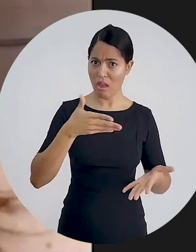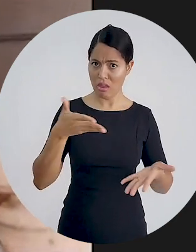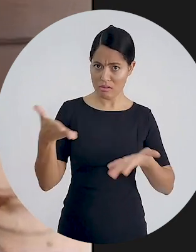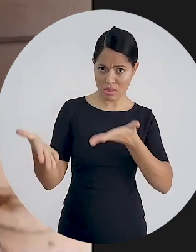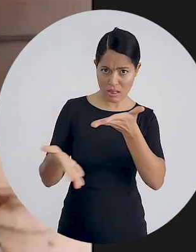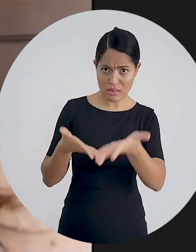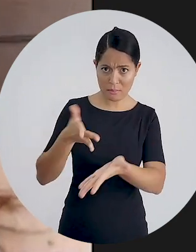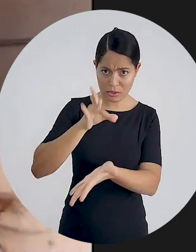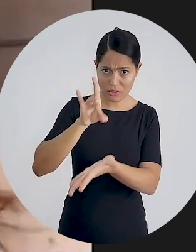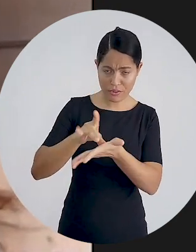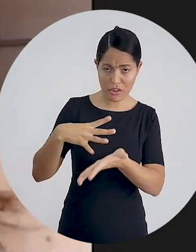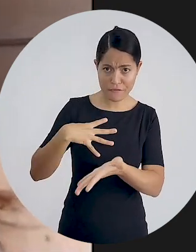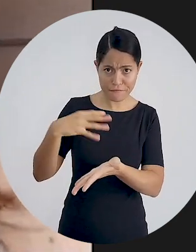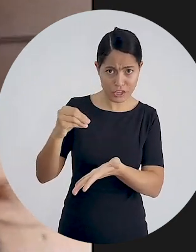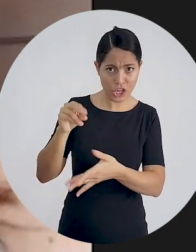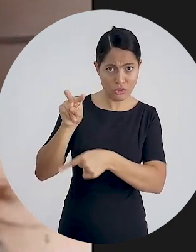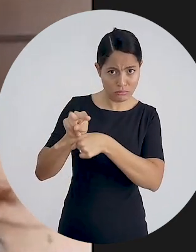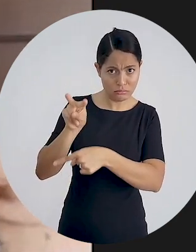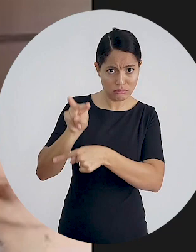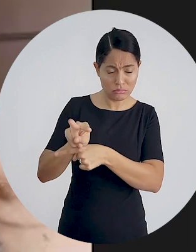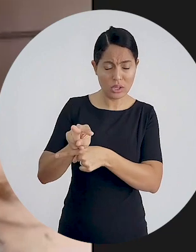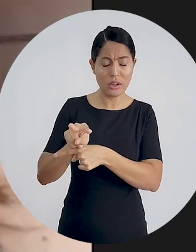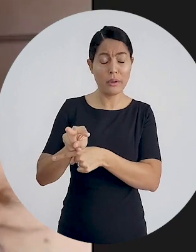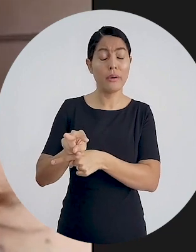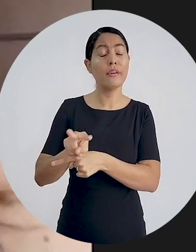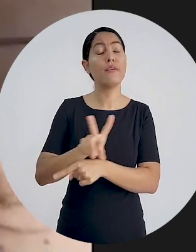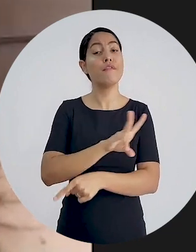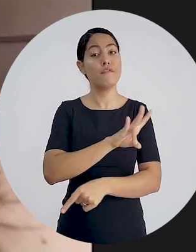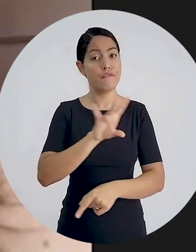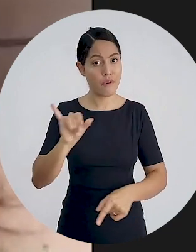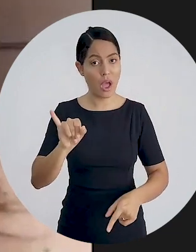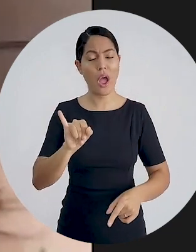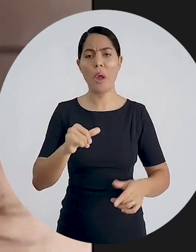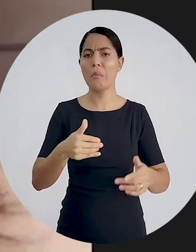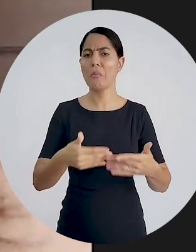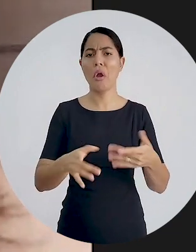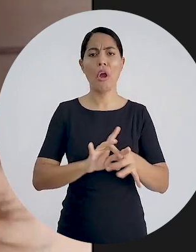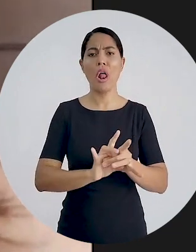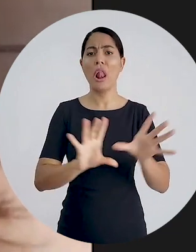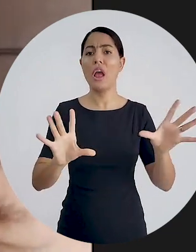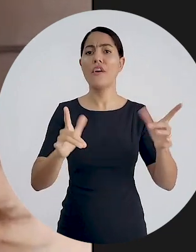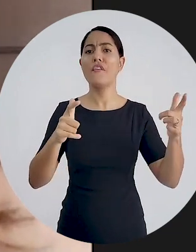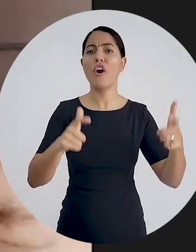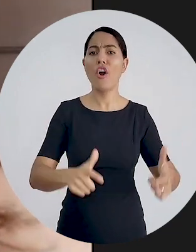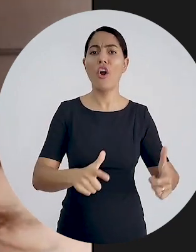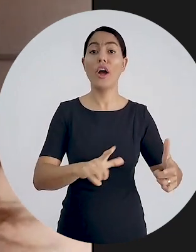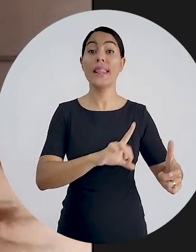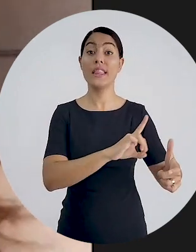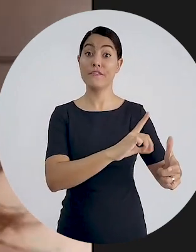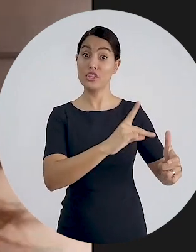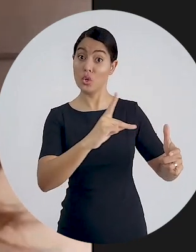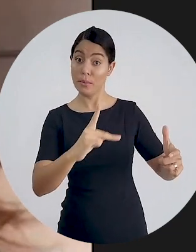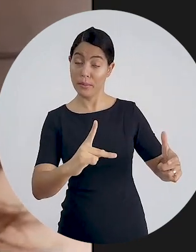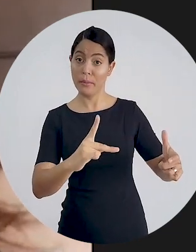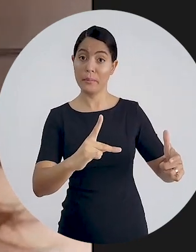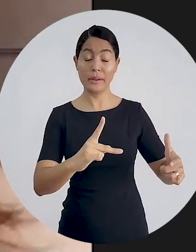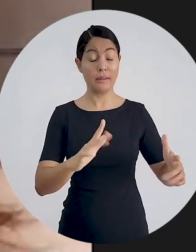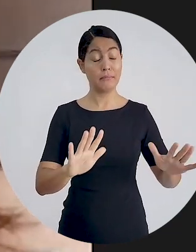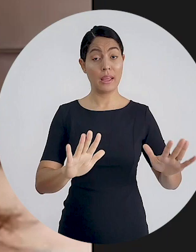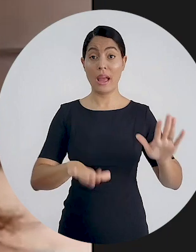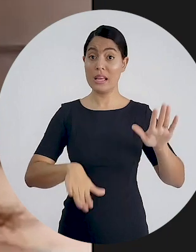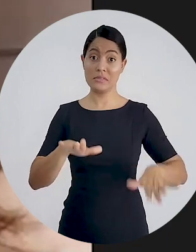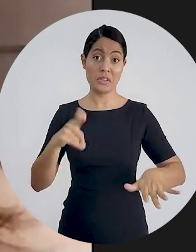realmente adequado, ajuizem, nem que seja por meio de defensoria, às vezes não tem uma